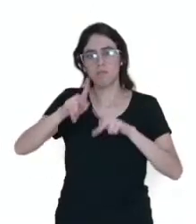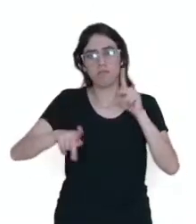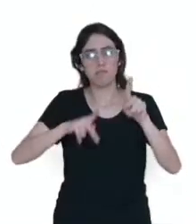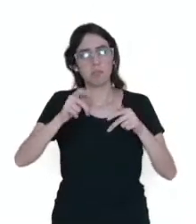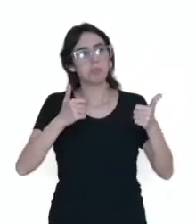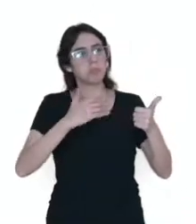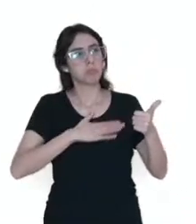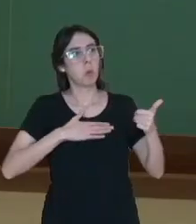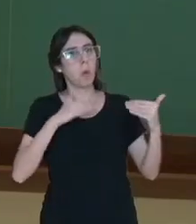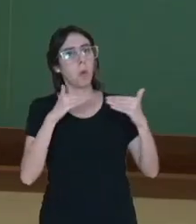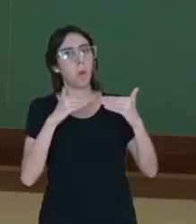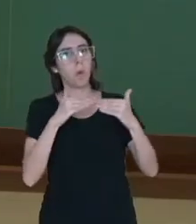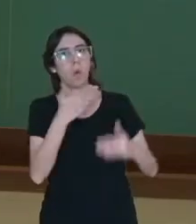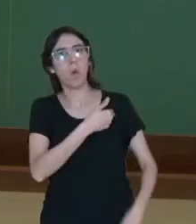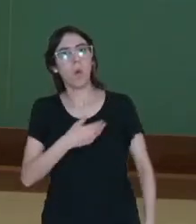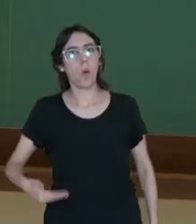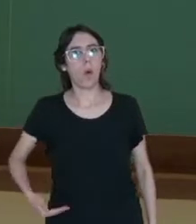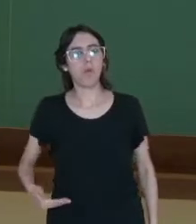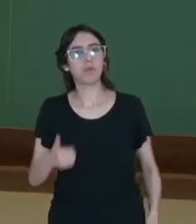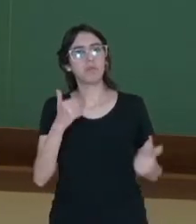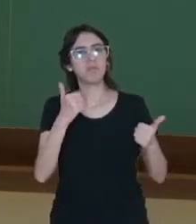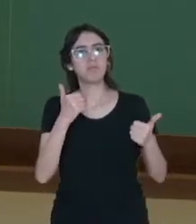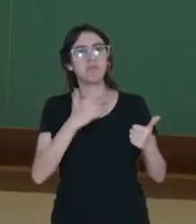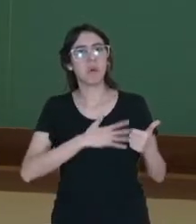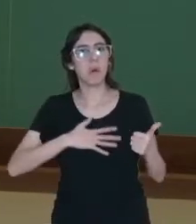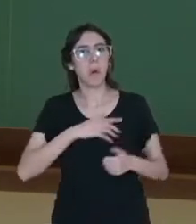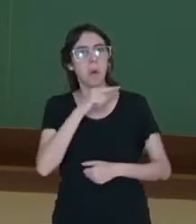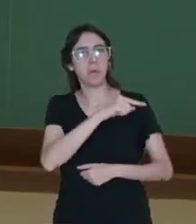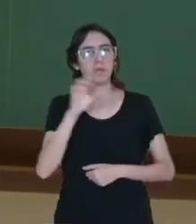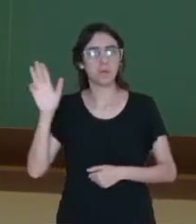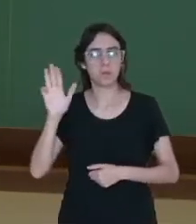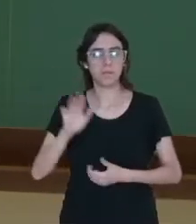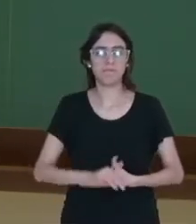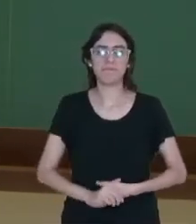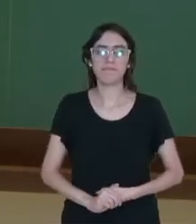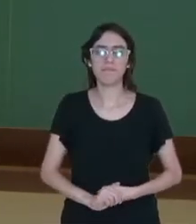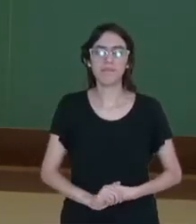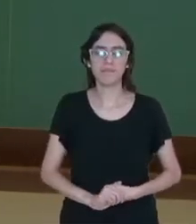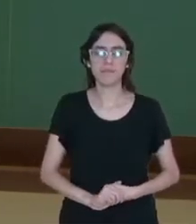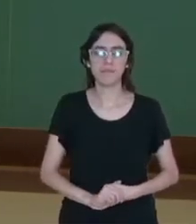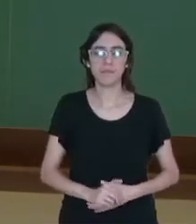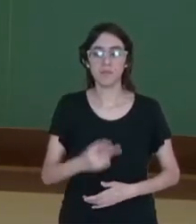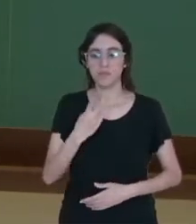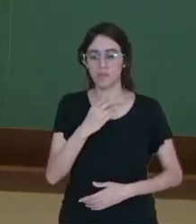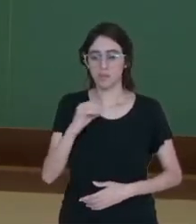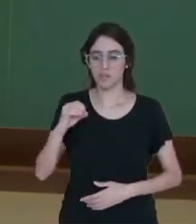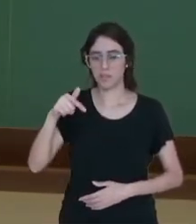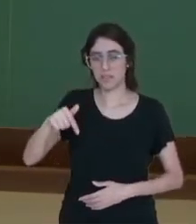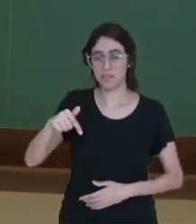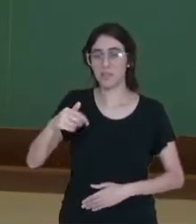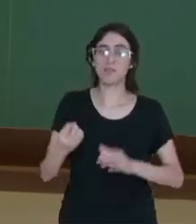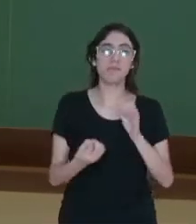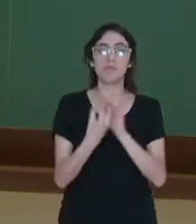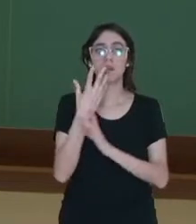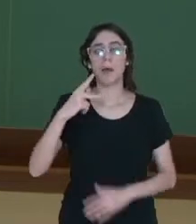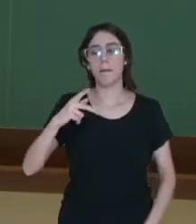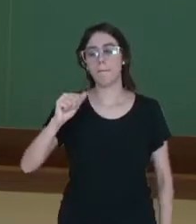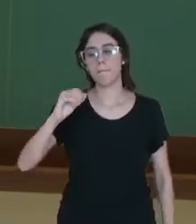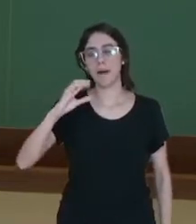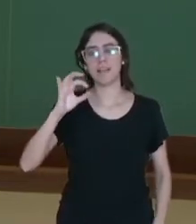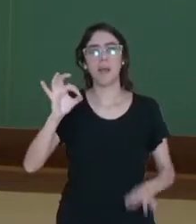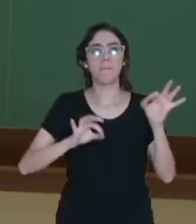governo e aumentando os índices de popularidade do governo federal. Em 2007, foi criado o PAC, Programa